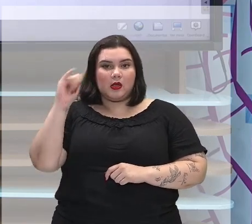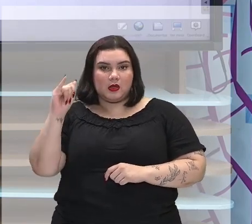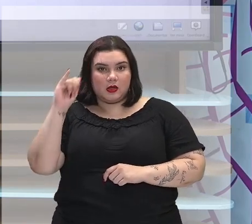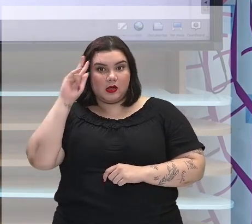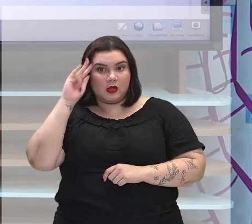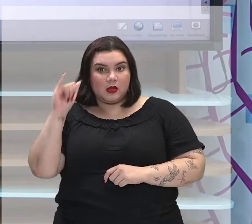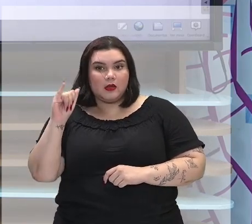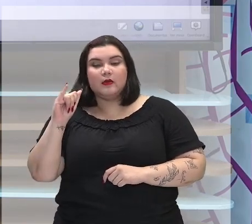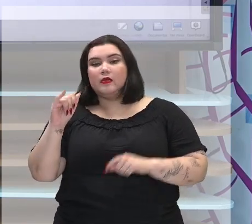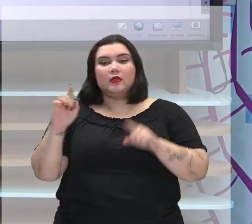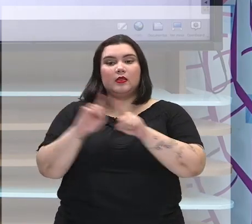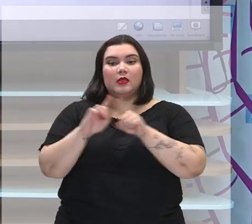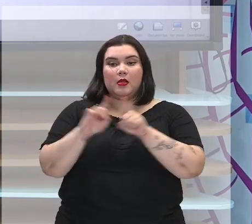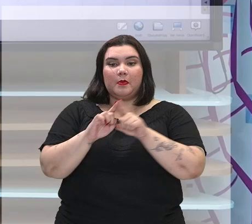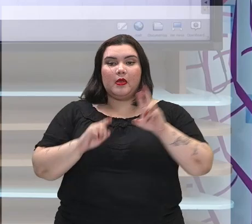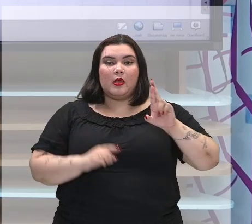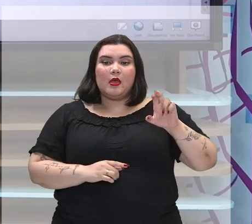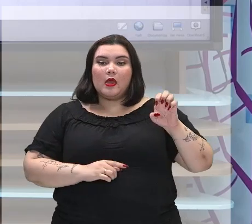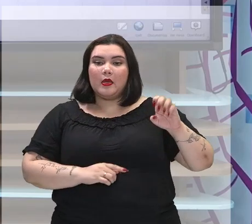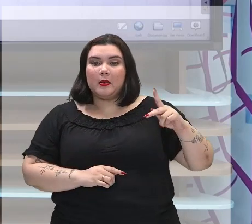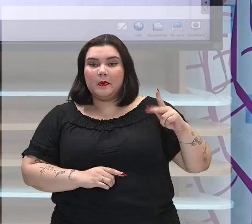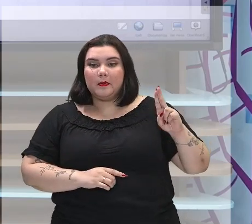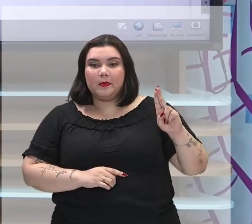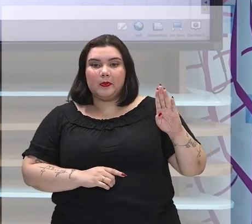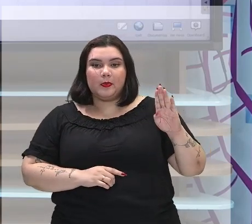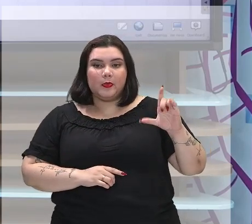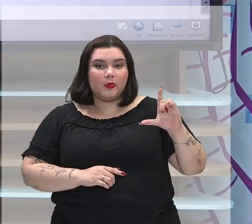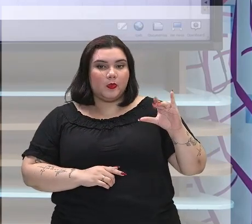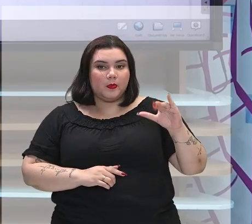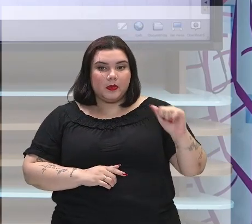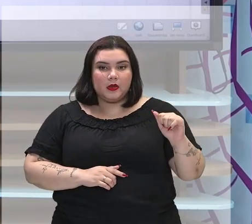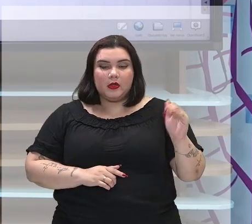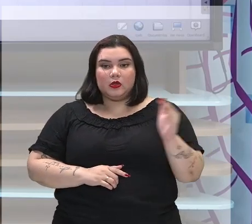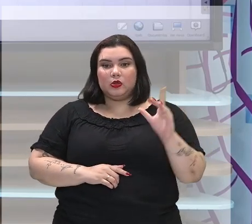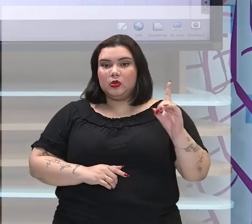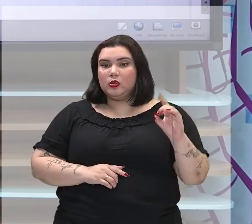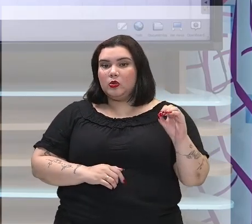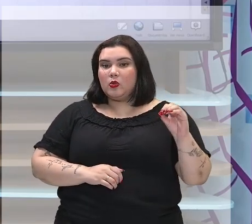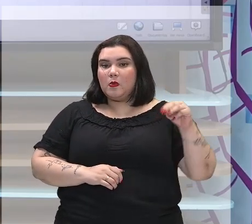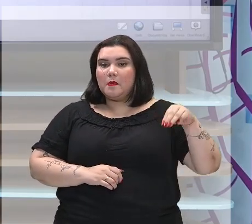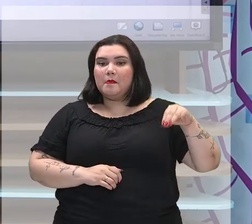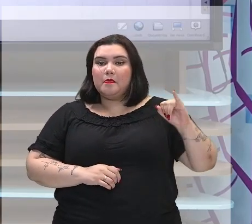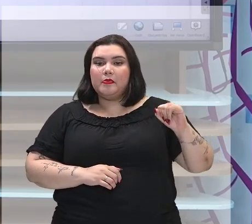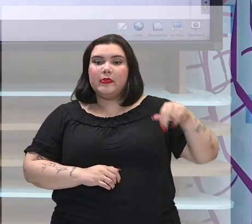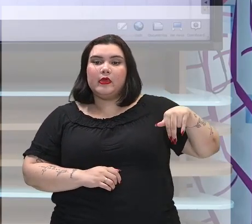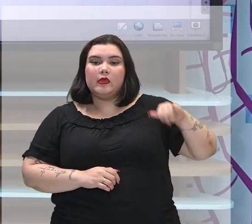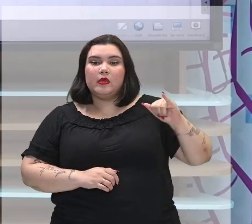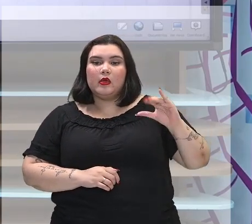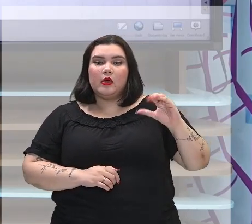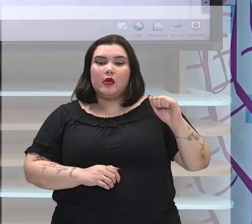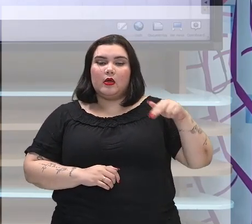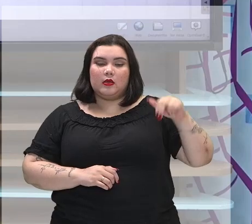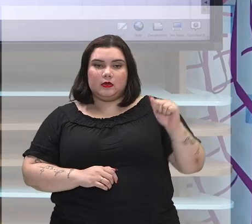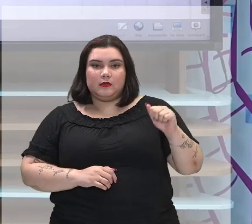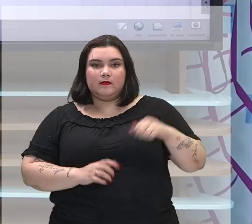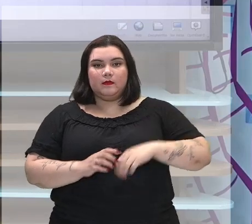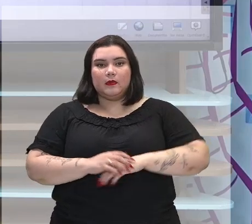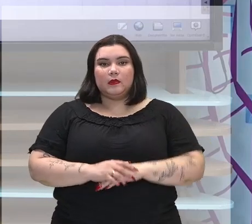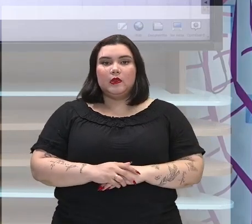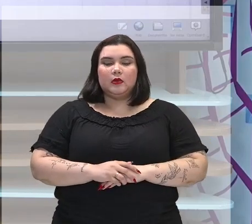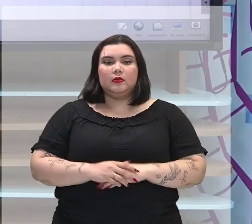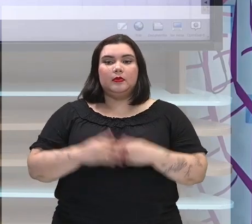Então, dentro desse contexto, o lado francês, que é o que estamos falando agora,